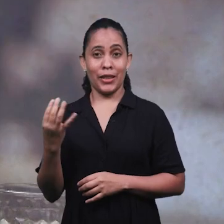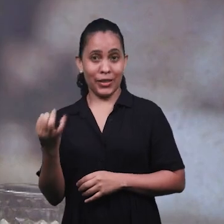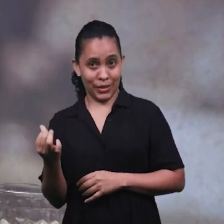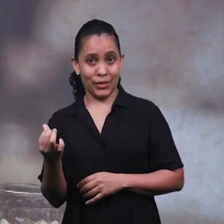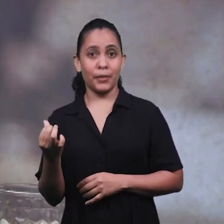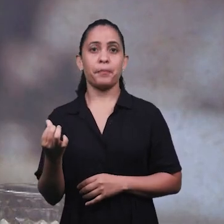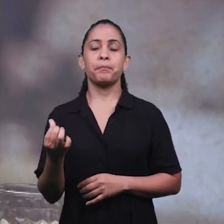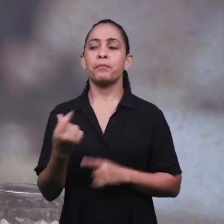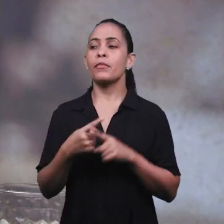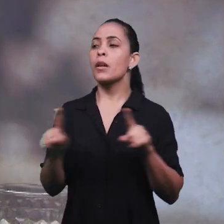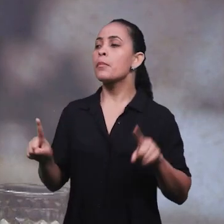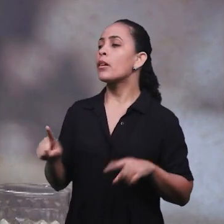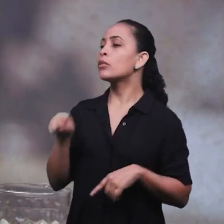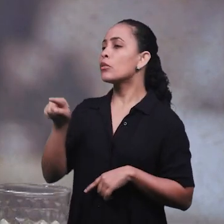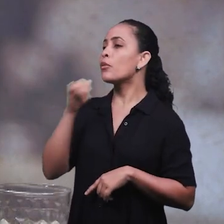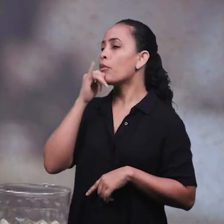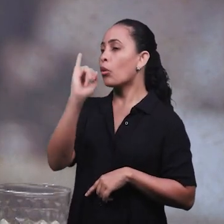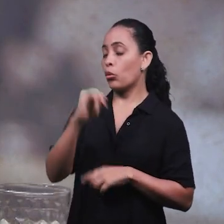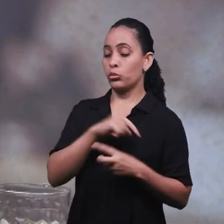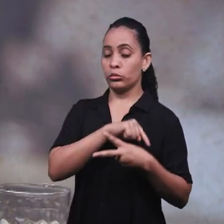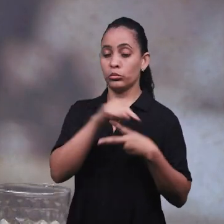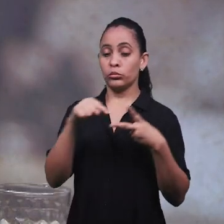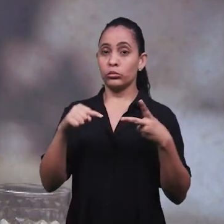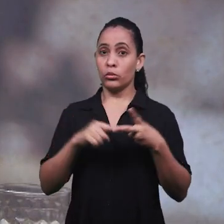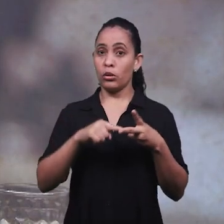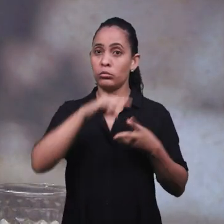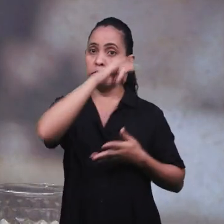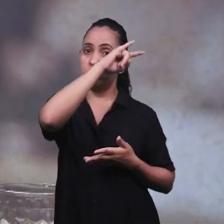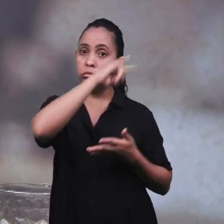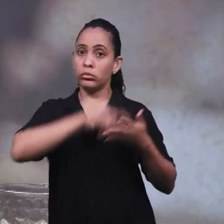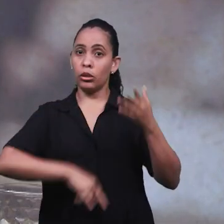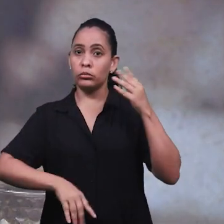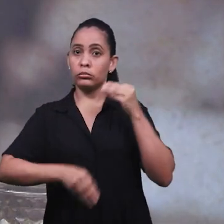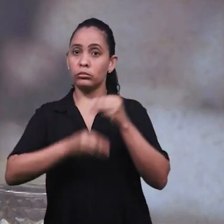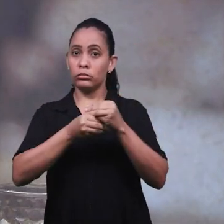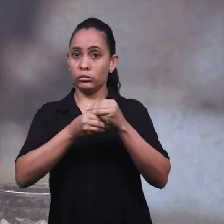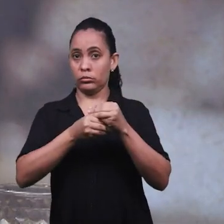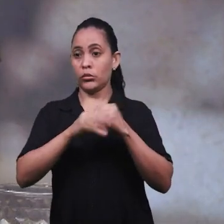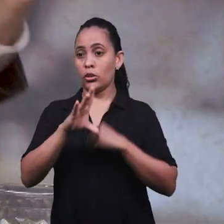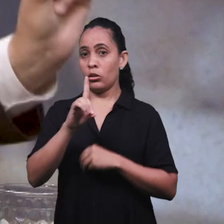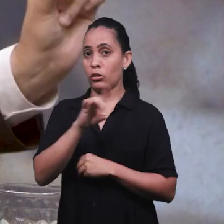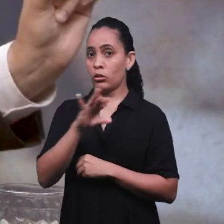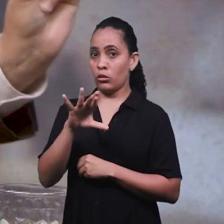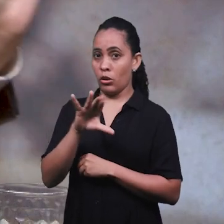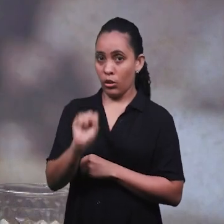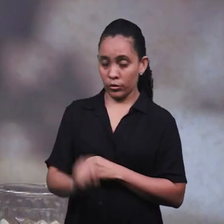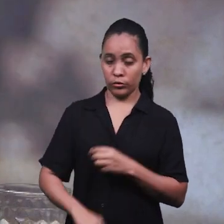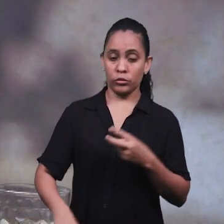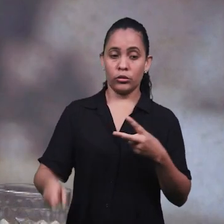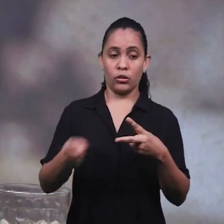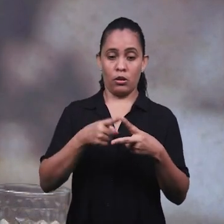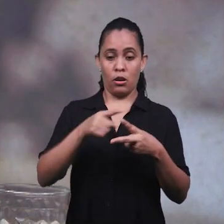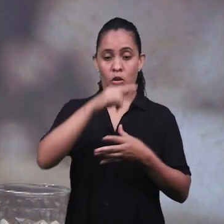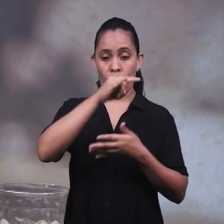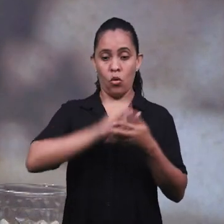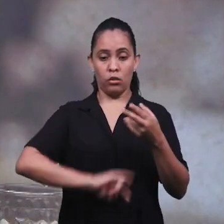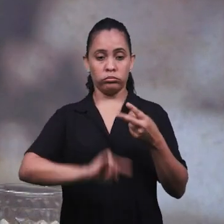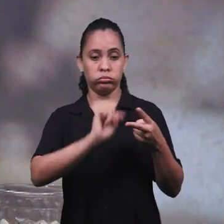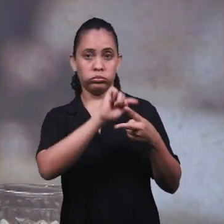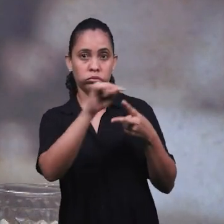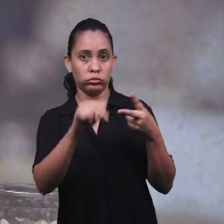mas o doutor comentou a respeito de 2 documentos que complementam o Código Civil, que é a Convenção de Condomínio e o Regimento